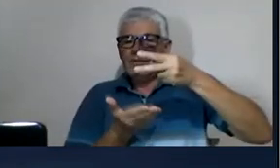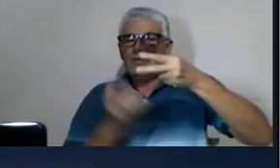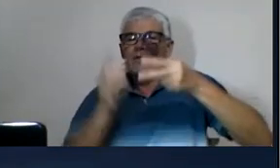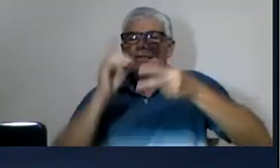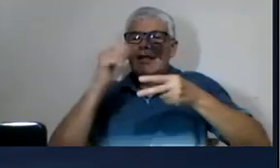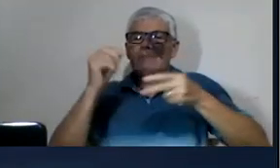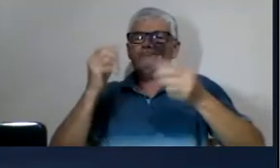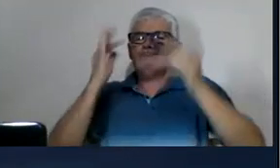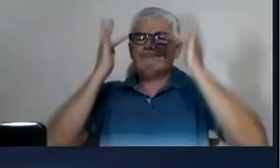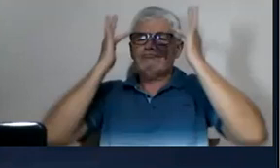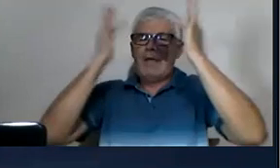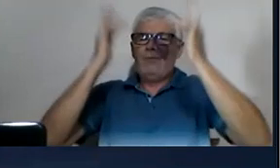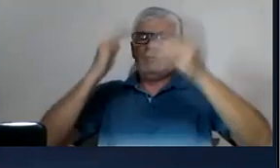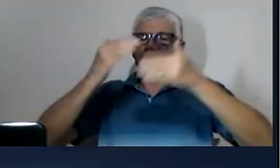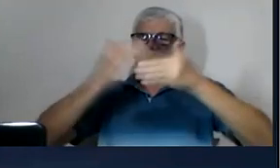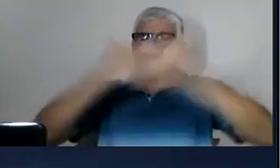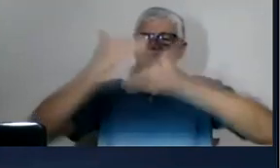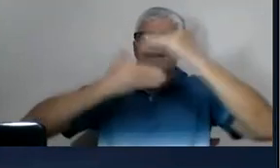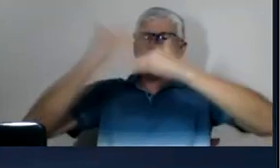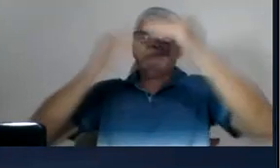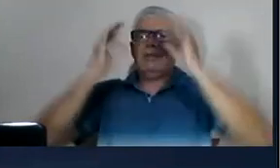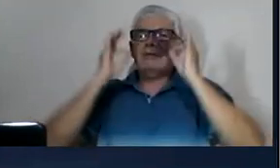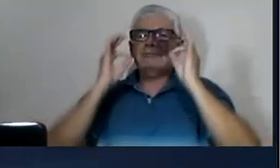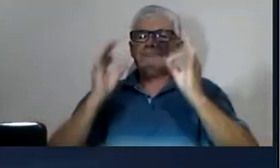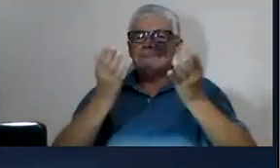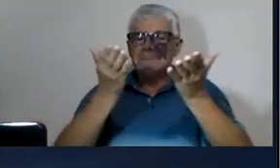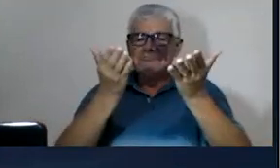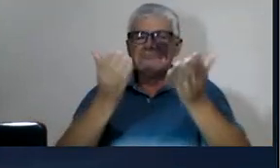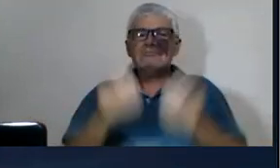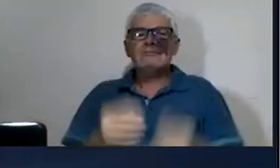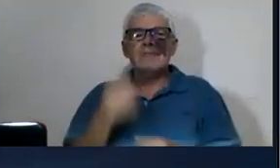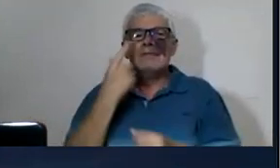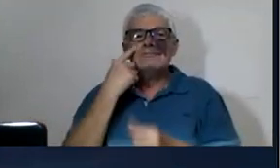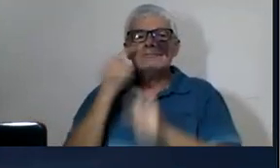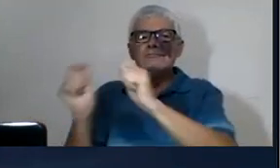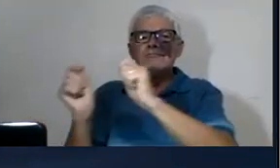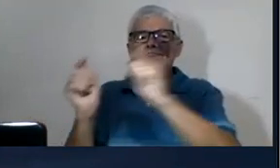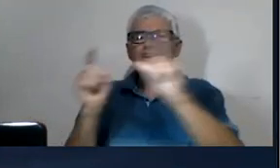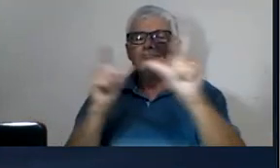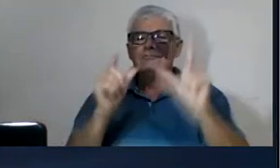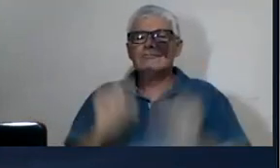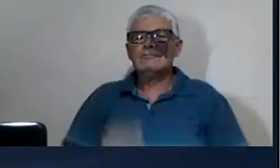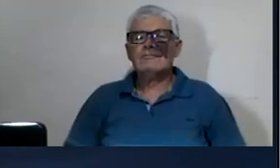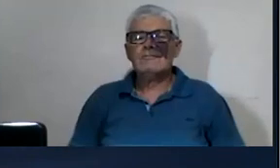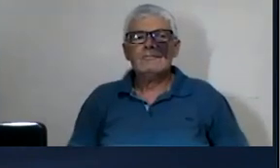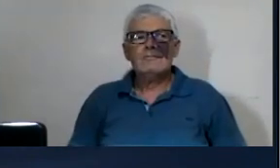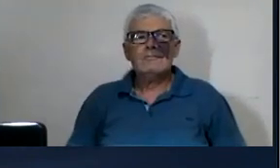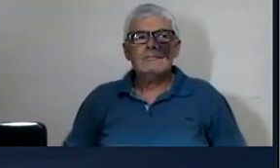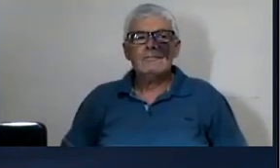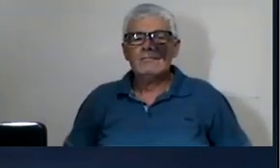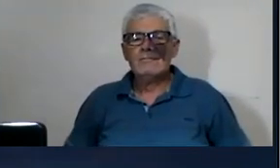Eu não sei, que chato. Um dia tão feliz, depois não tão triste. Assim eu não